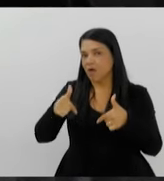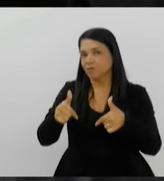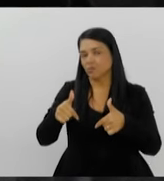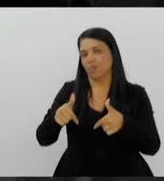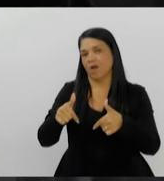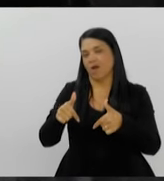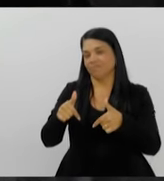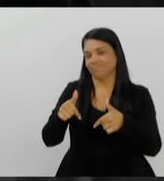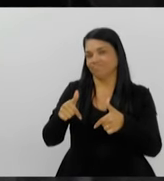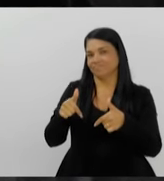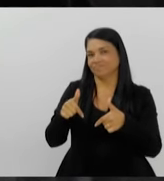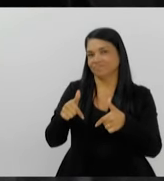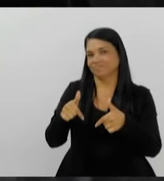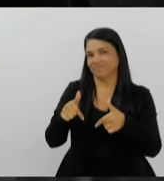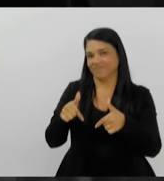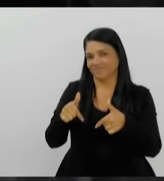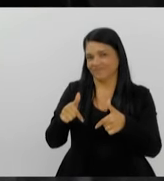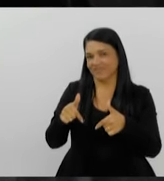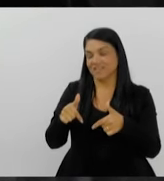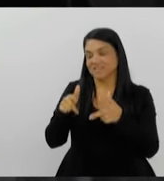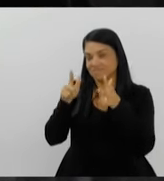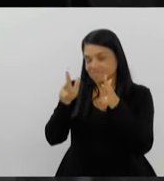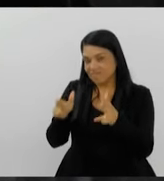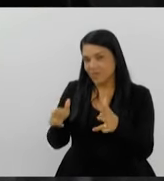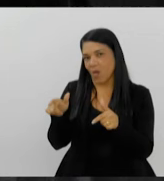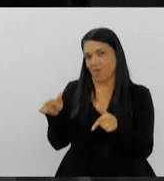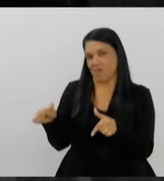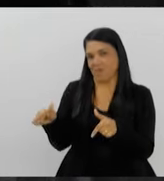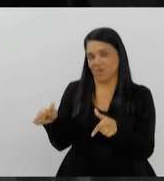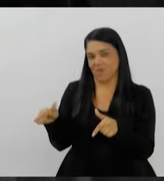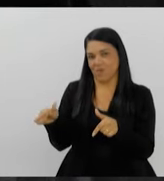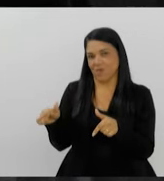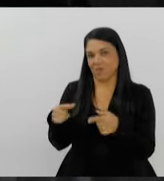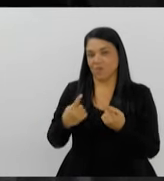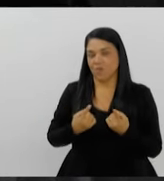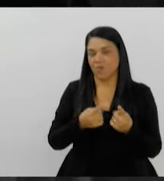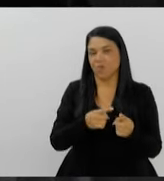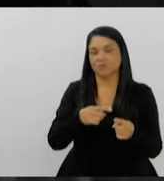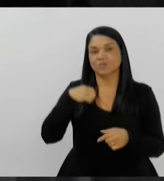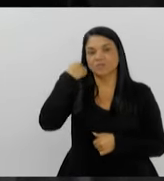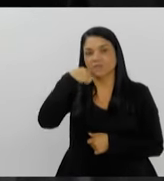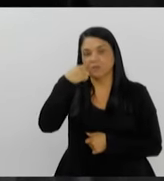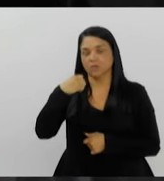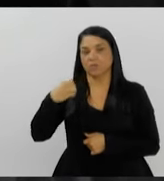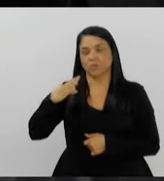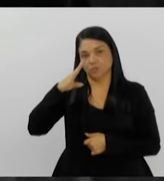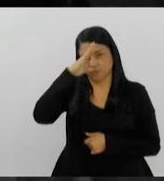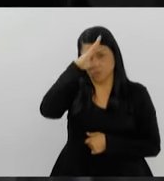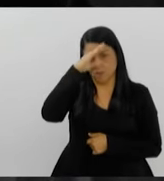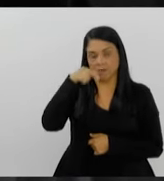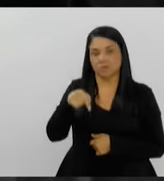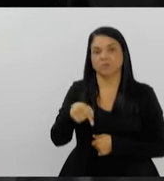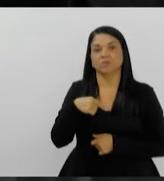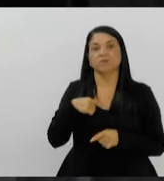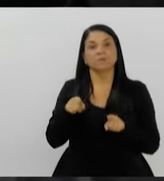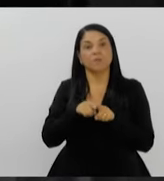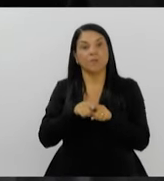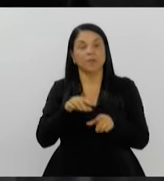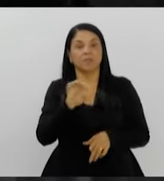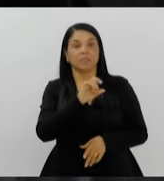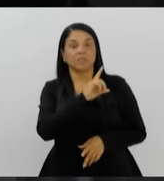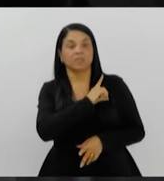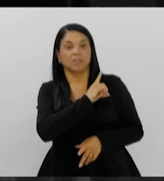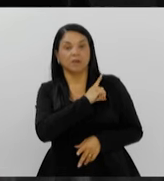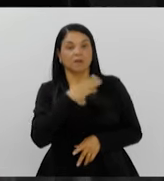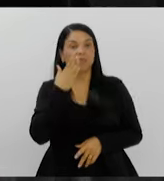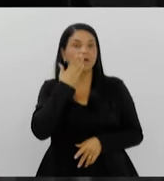o zero e vezeiro em fazer desta forma contra o senador Flávio bolsonaro contra o próprio delegado Ram ainda nessa